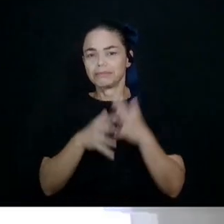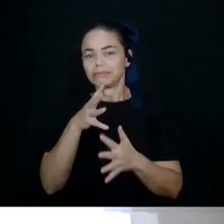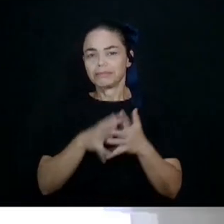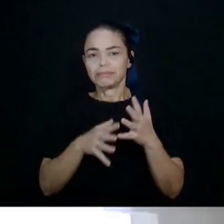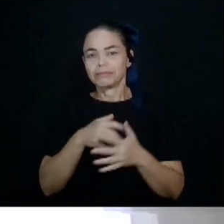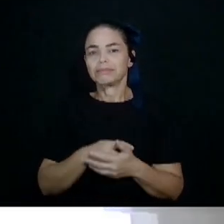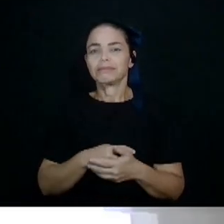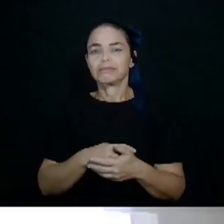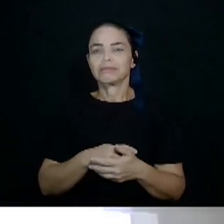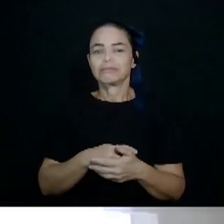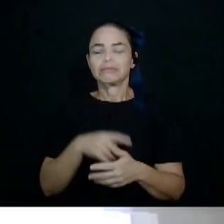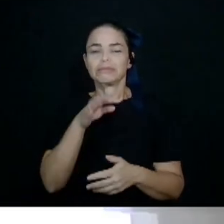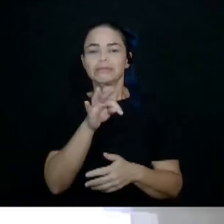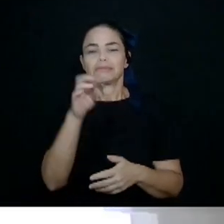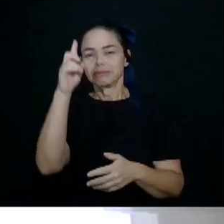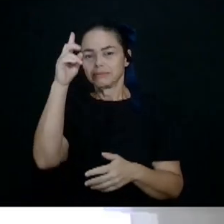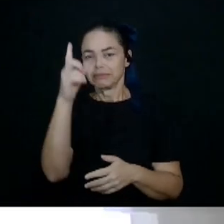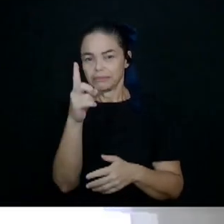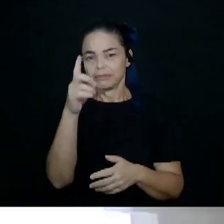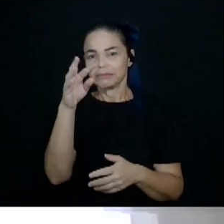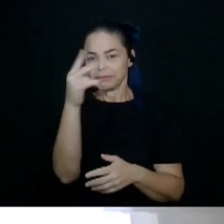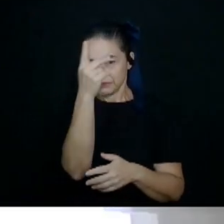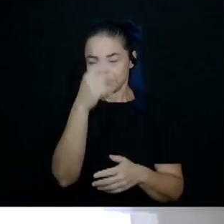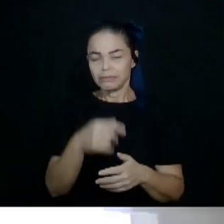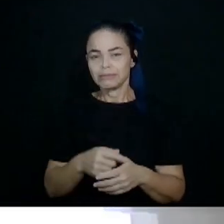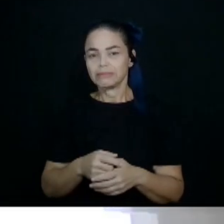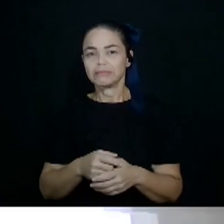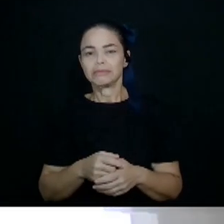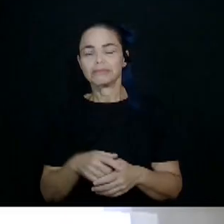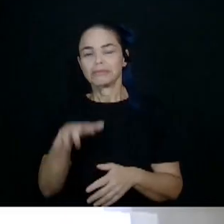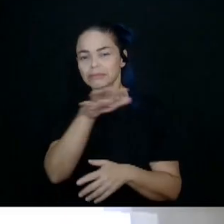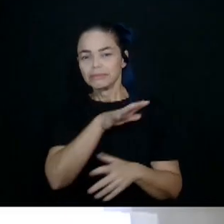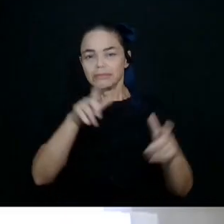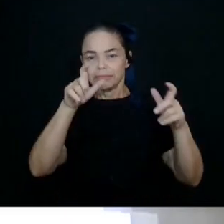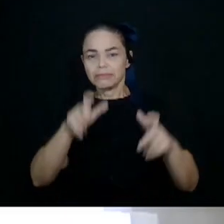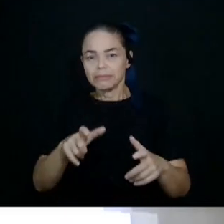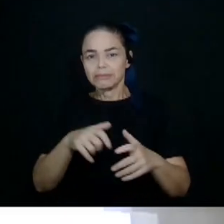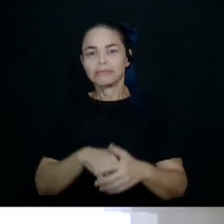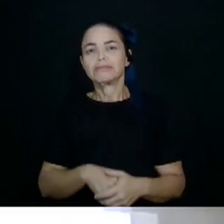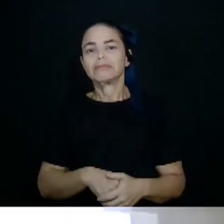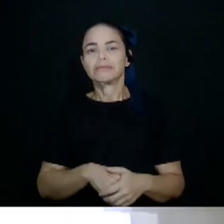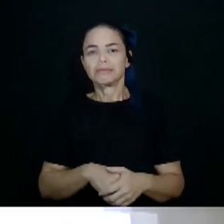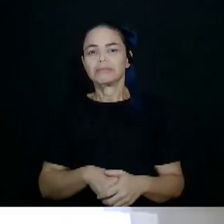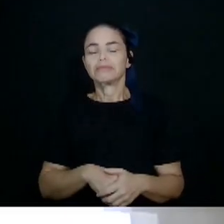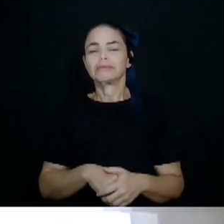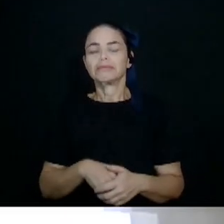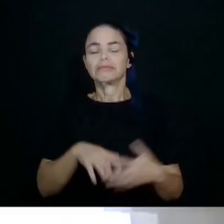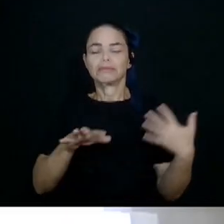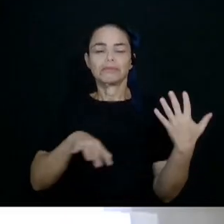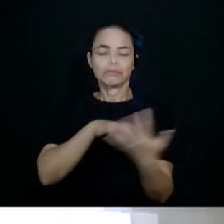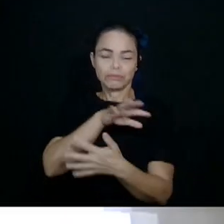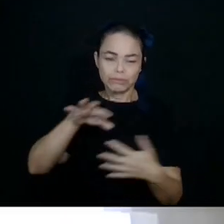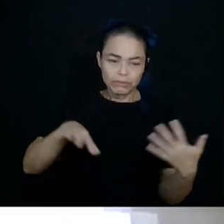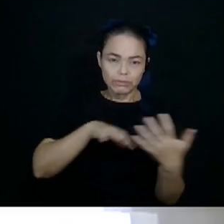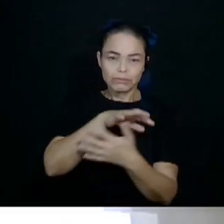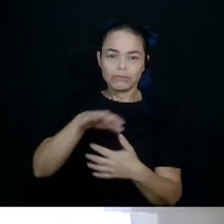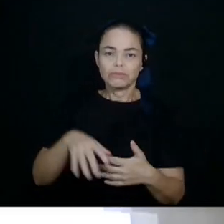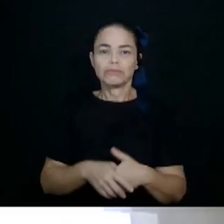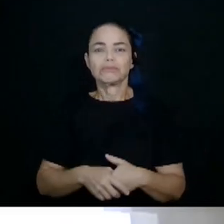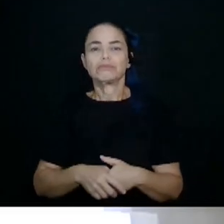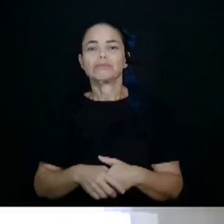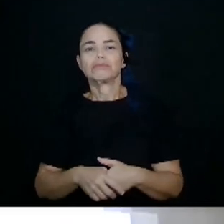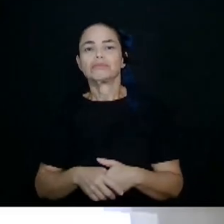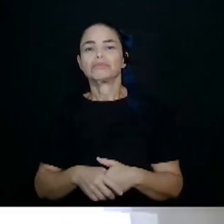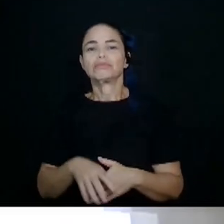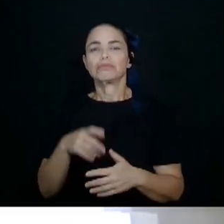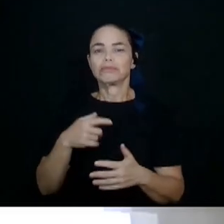o TDAH, a organização do ambiente é algo que pode ser muito caótico, né? Justamente por conta do TDAH.